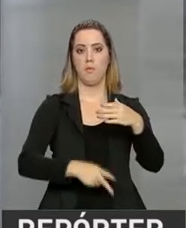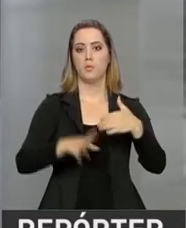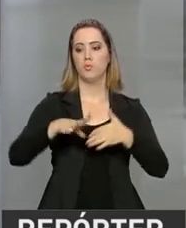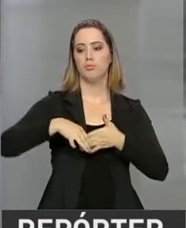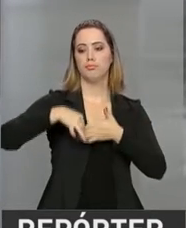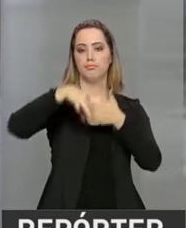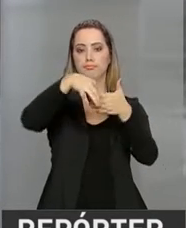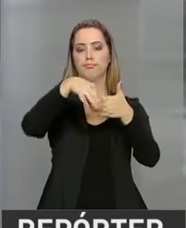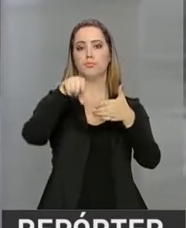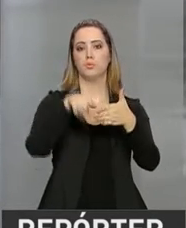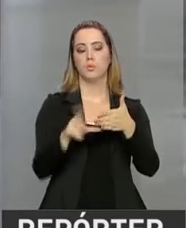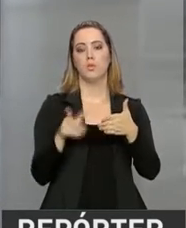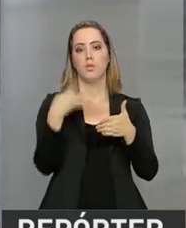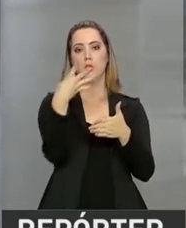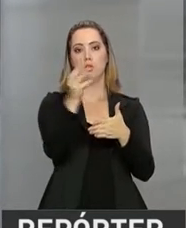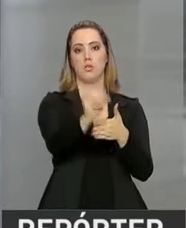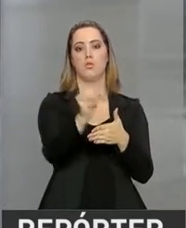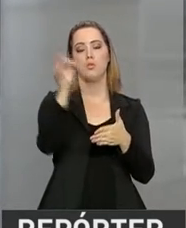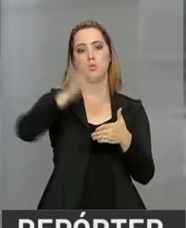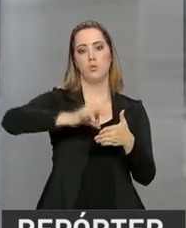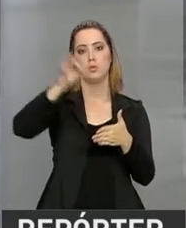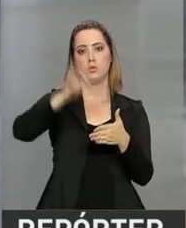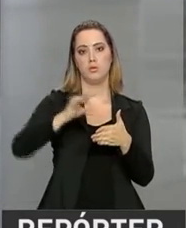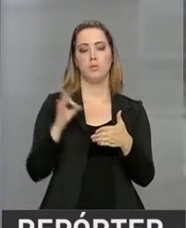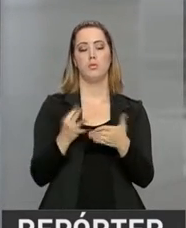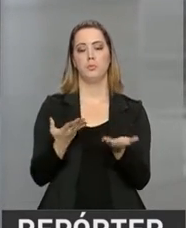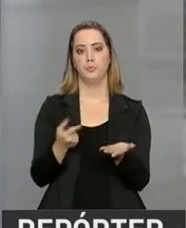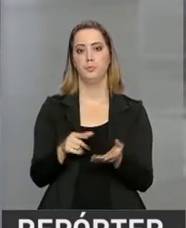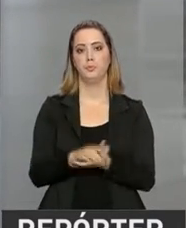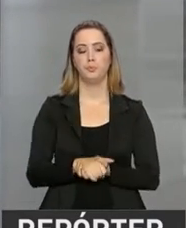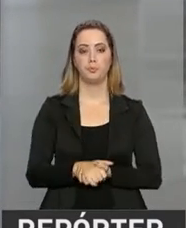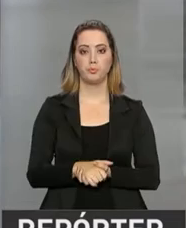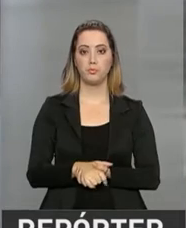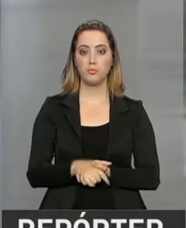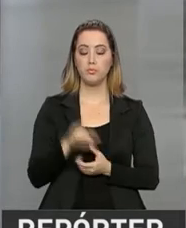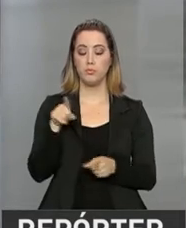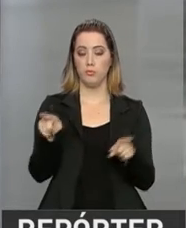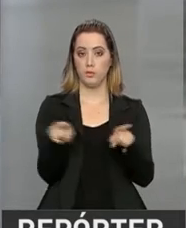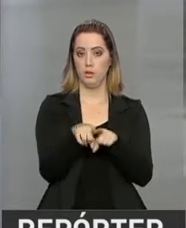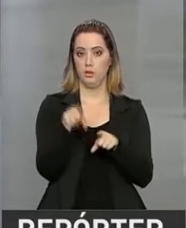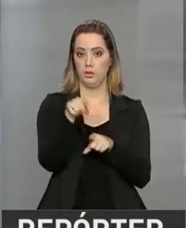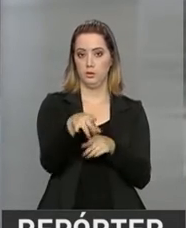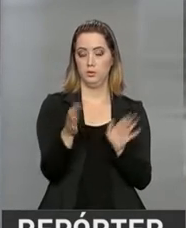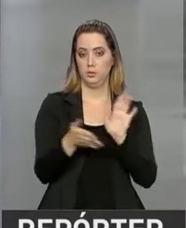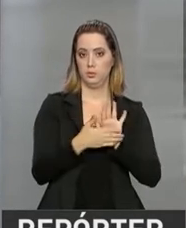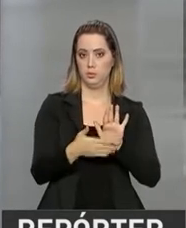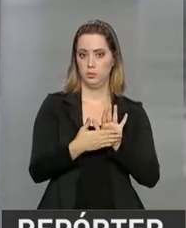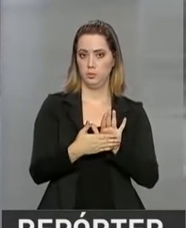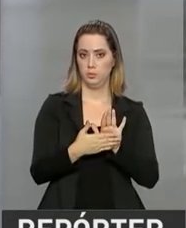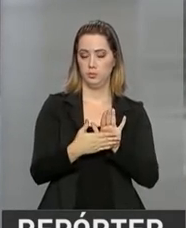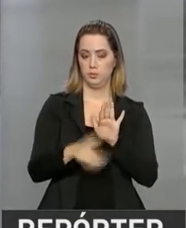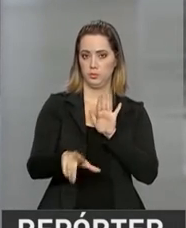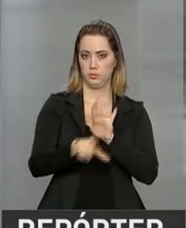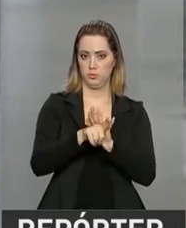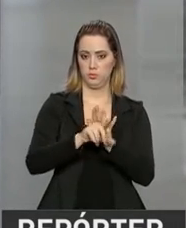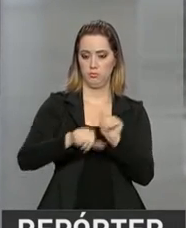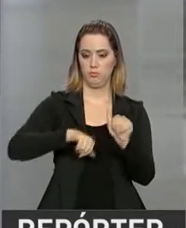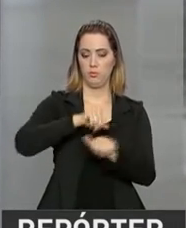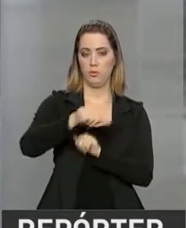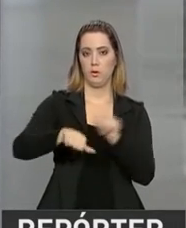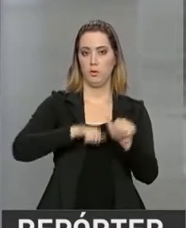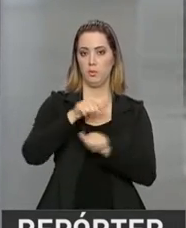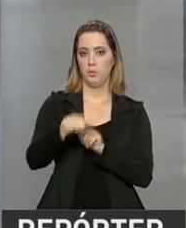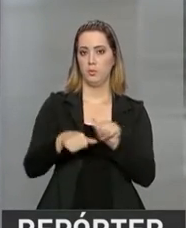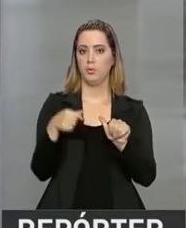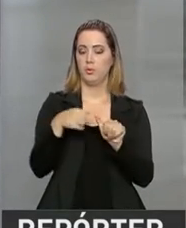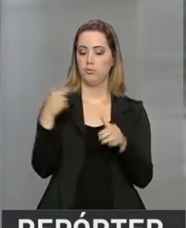o consórcio com 40 por cento de participação além do projeto de lei que muda as regras de exploração do